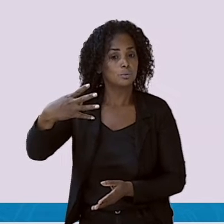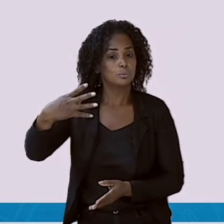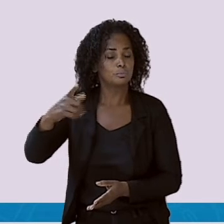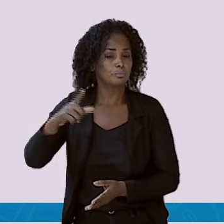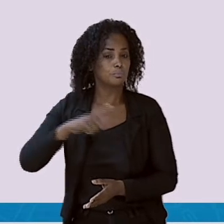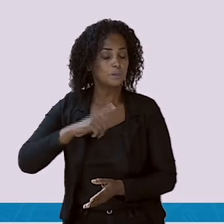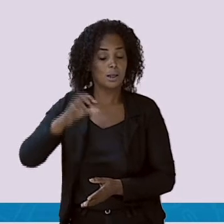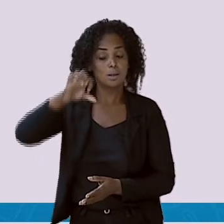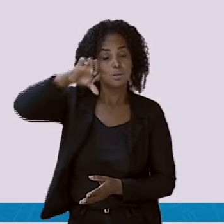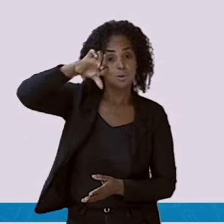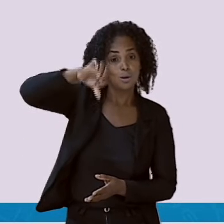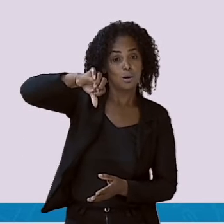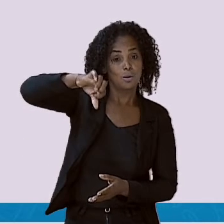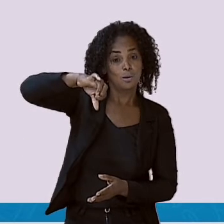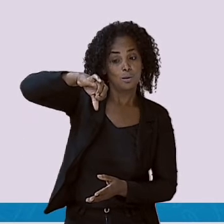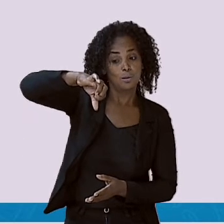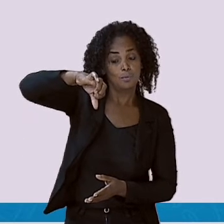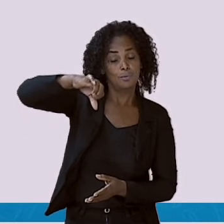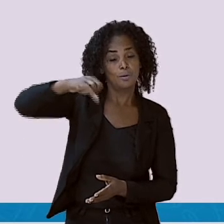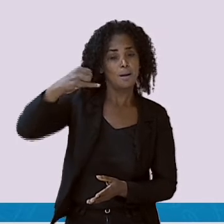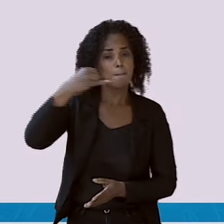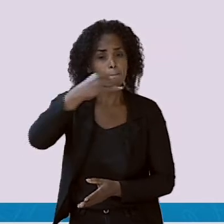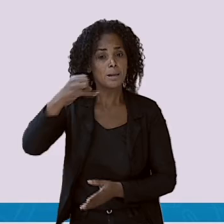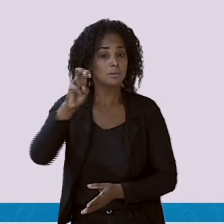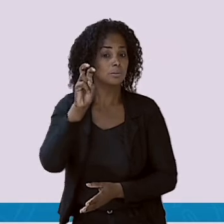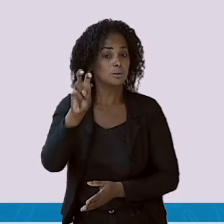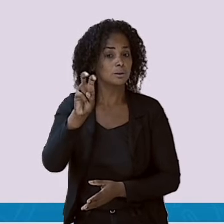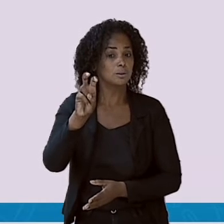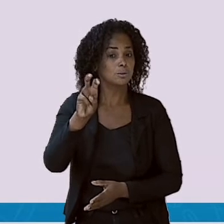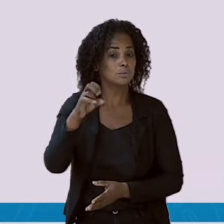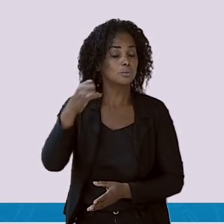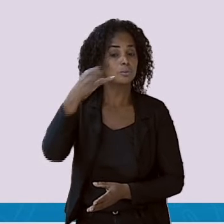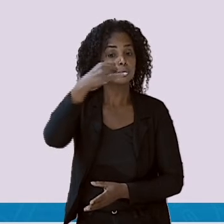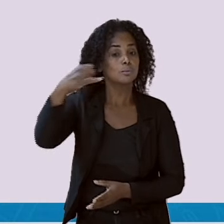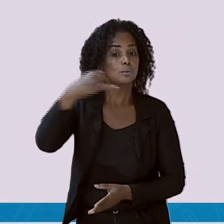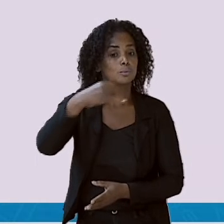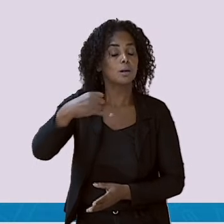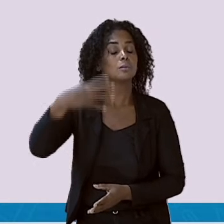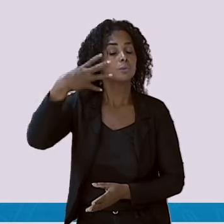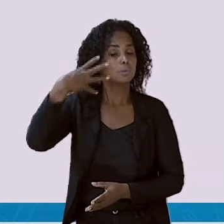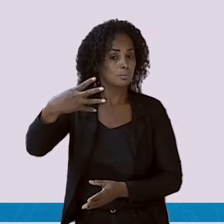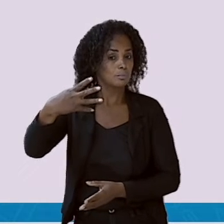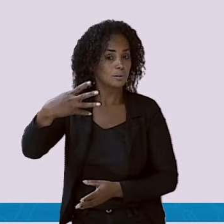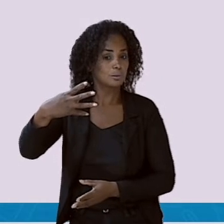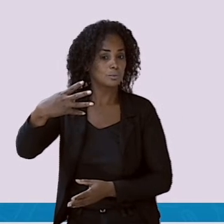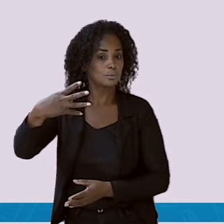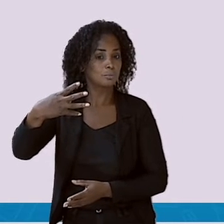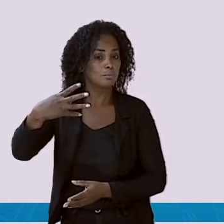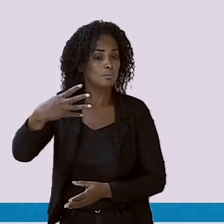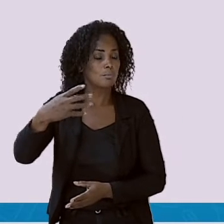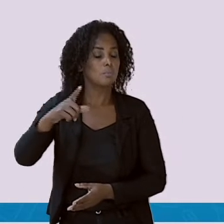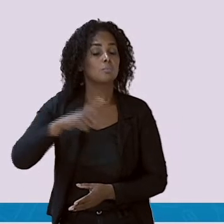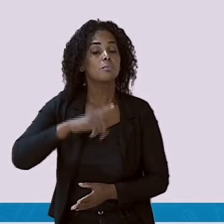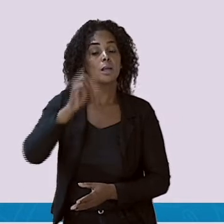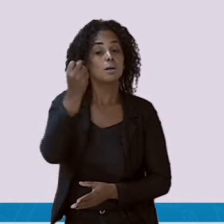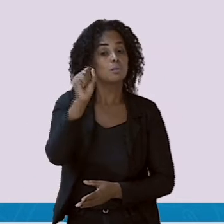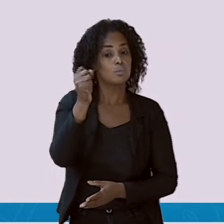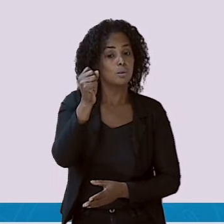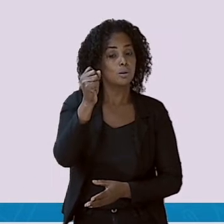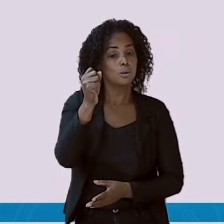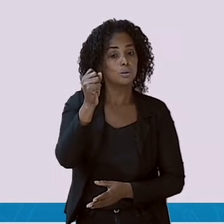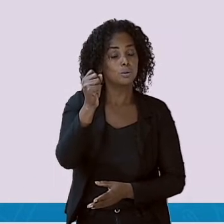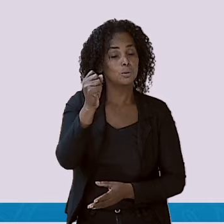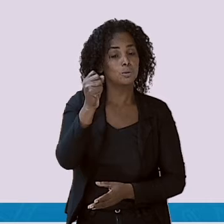Eu tenho 9 e eu vou tirar 5. Eu vou ficar com 4. E eu tenho 8 e vou